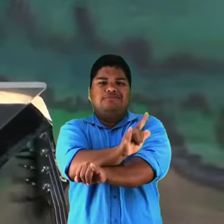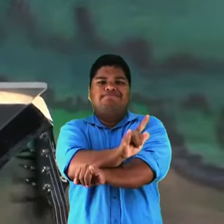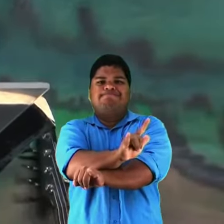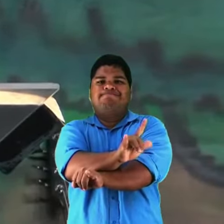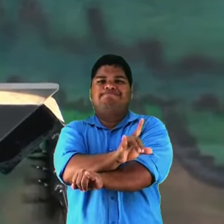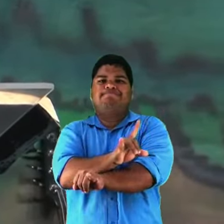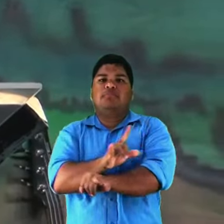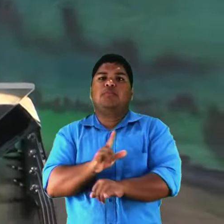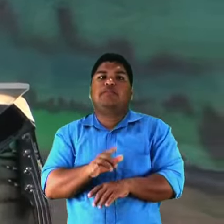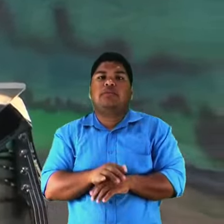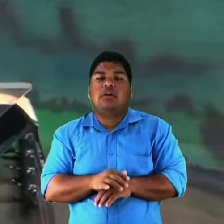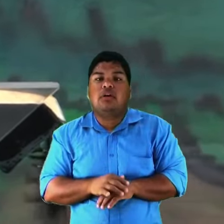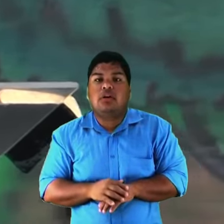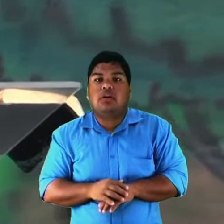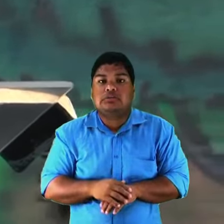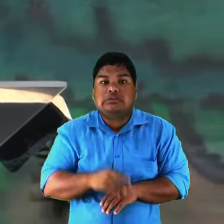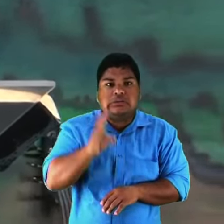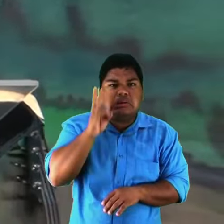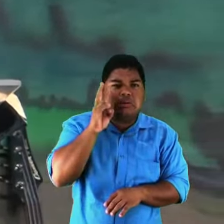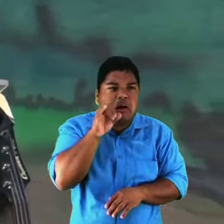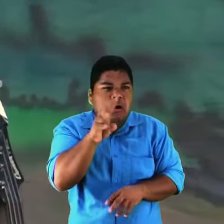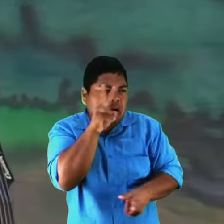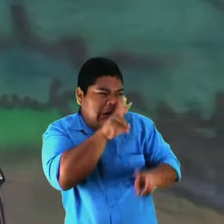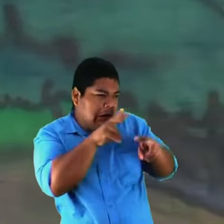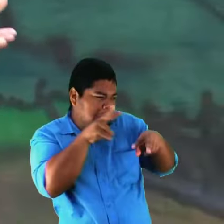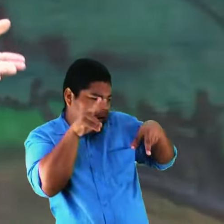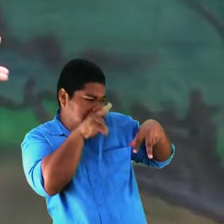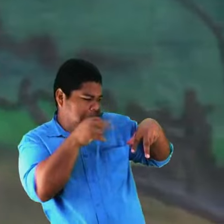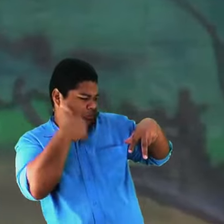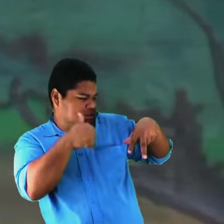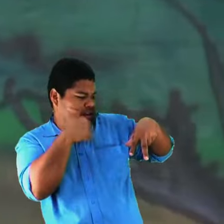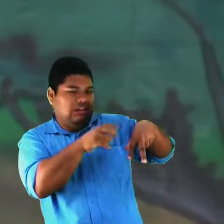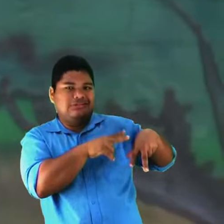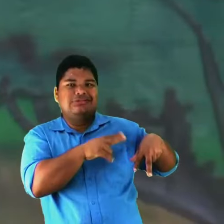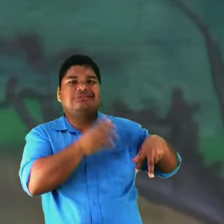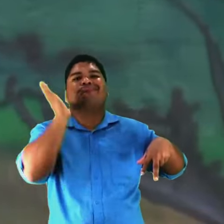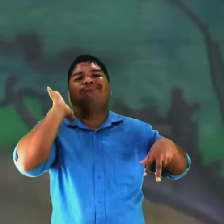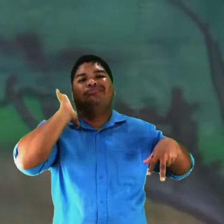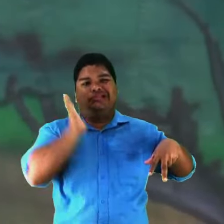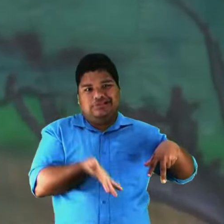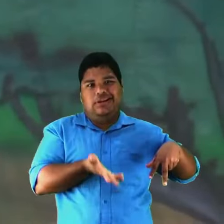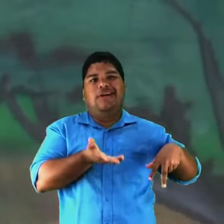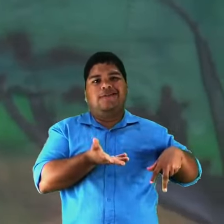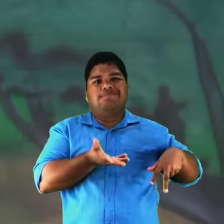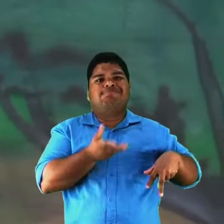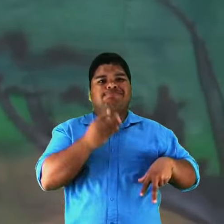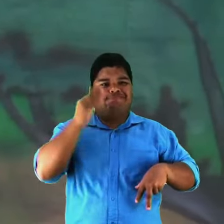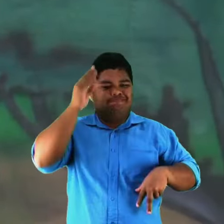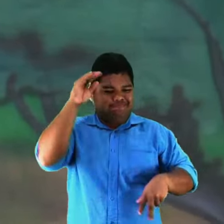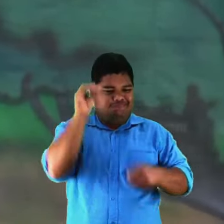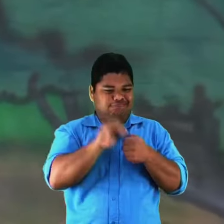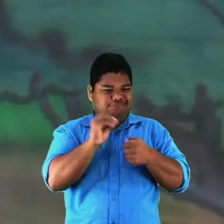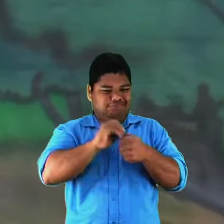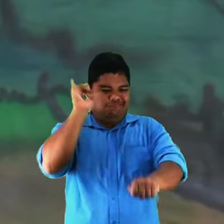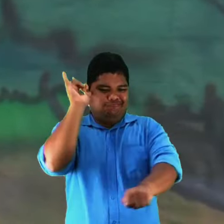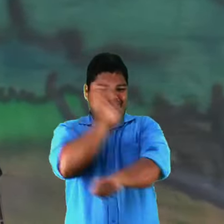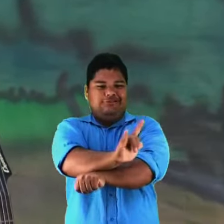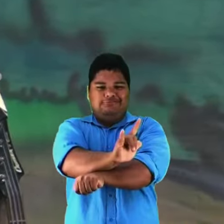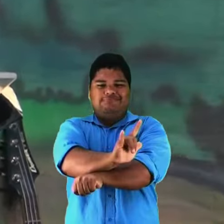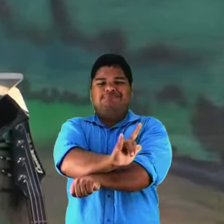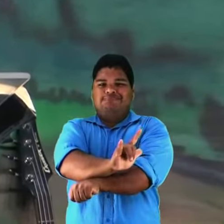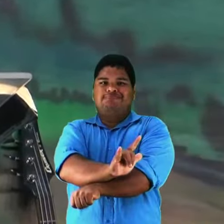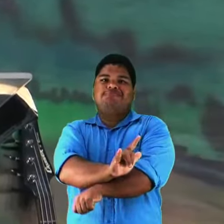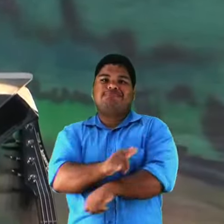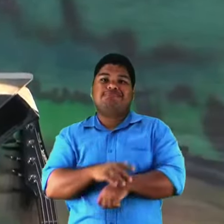qualquer que olhar para uma mulher e desejá-la no seu coração, já cometeu adultério. Há agora um processo